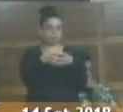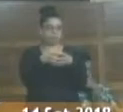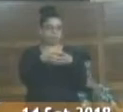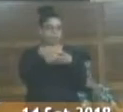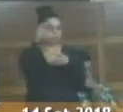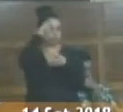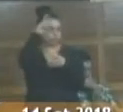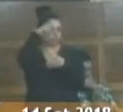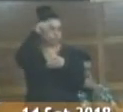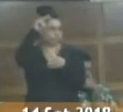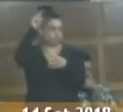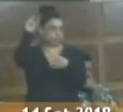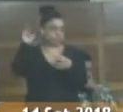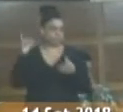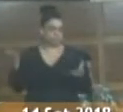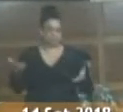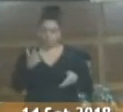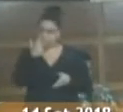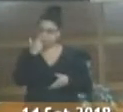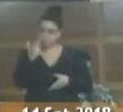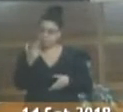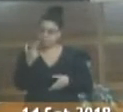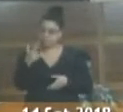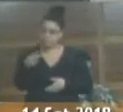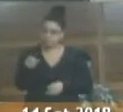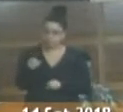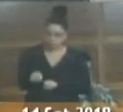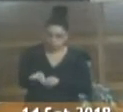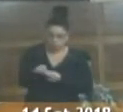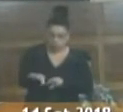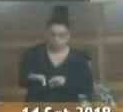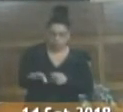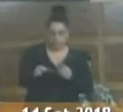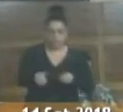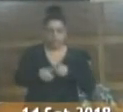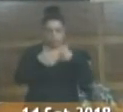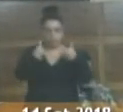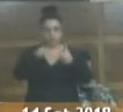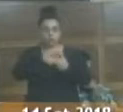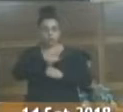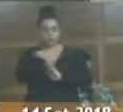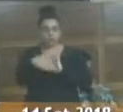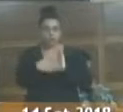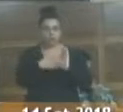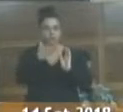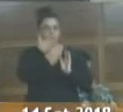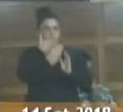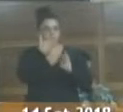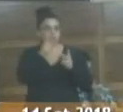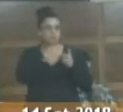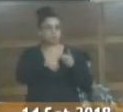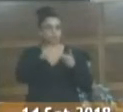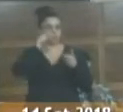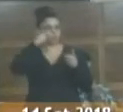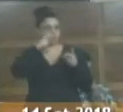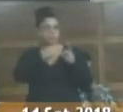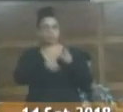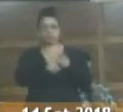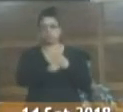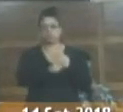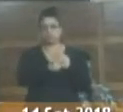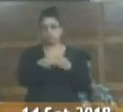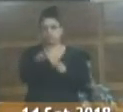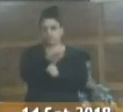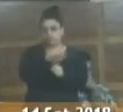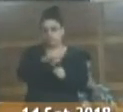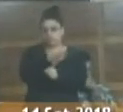está discutindo uma educação melhor para todos, seus indígenas, seus quilombolas, seus